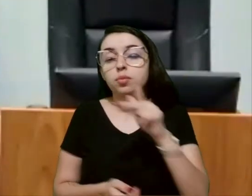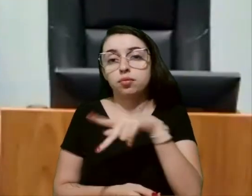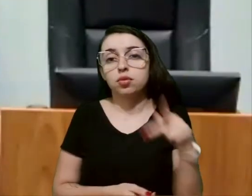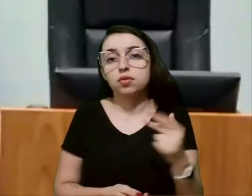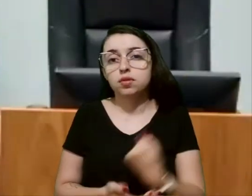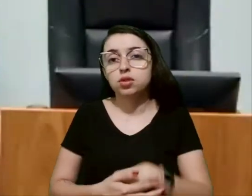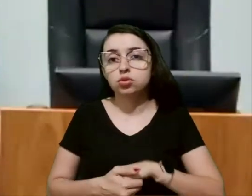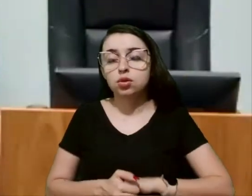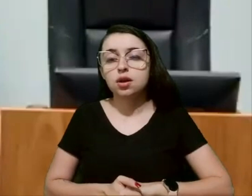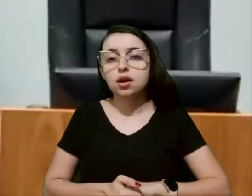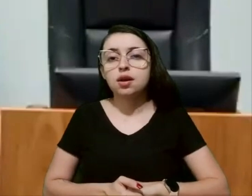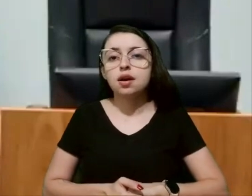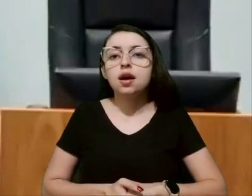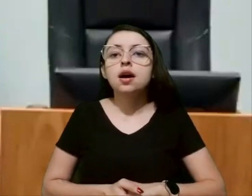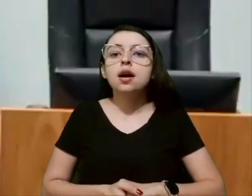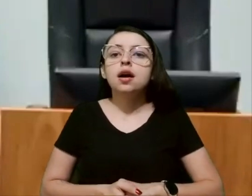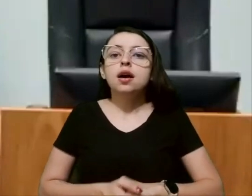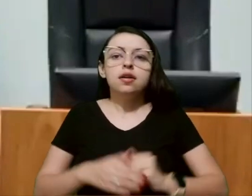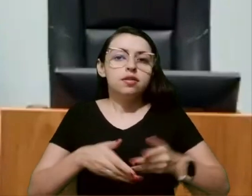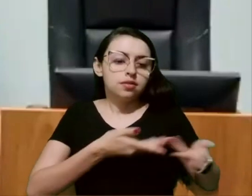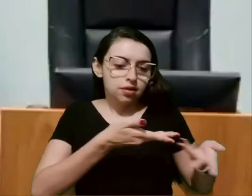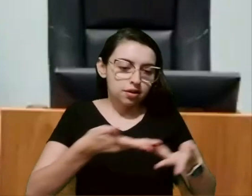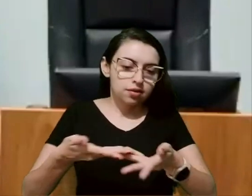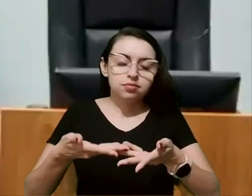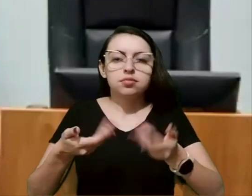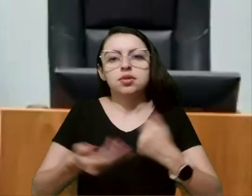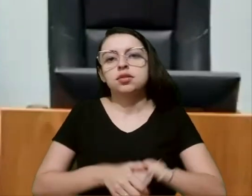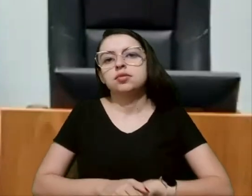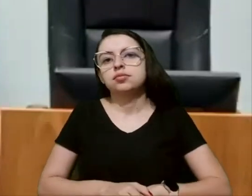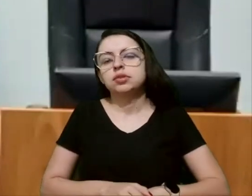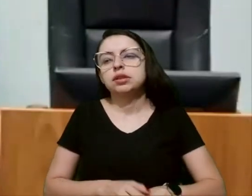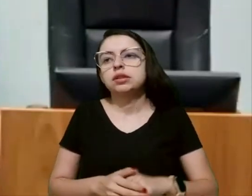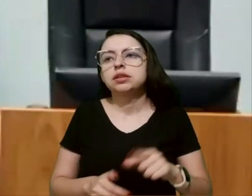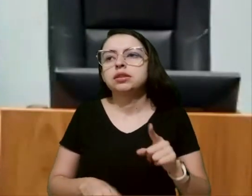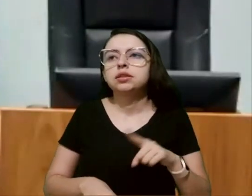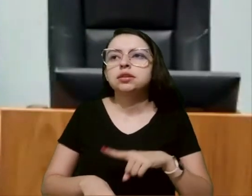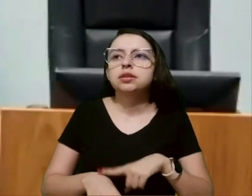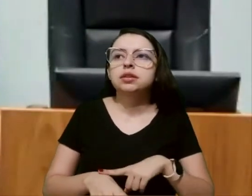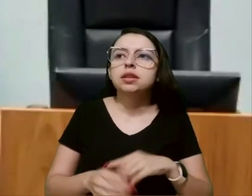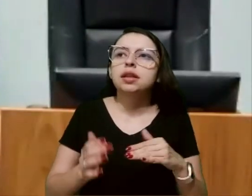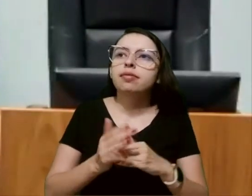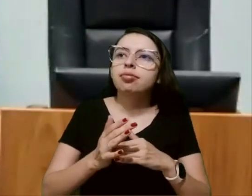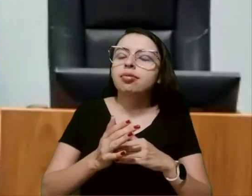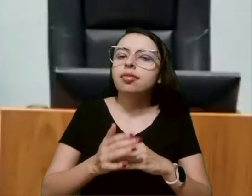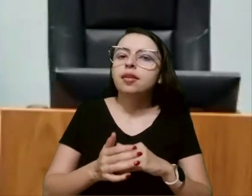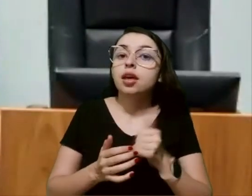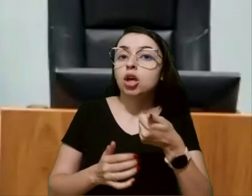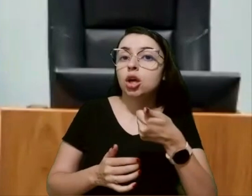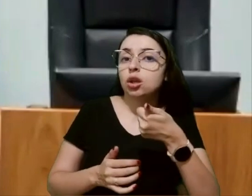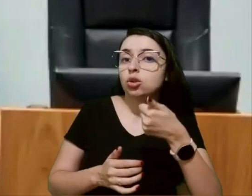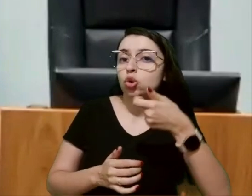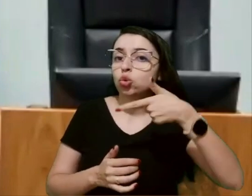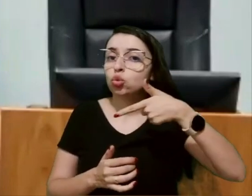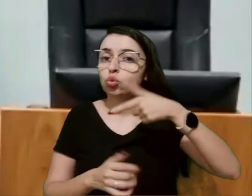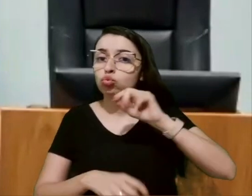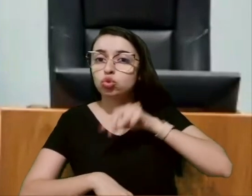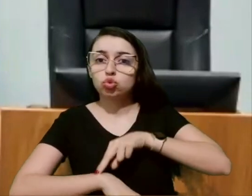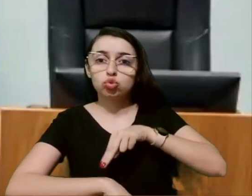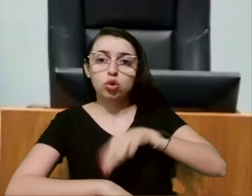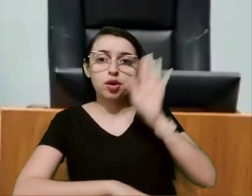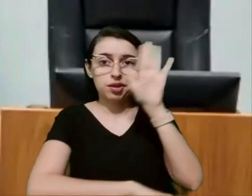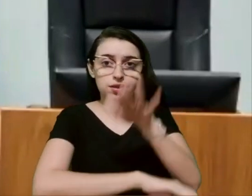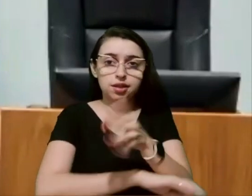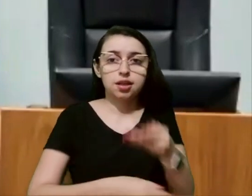professor, a metodologia aqui, o senhor fica à vontade, nós temos até o meio-dia para fazer a sua